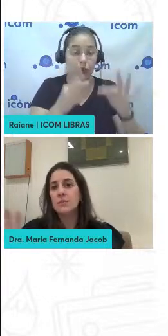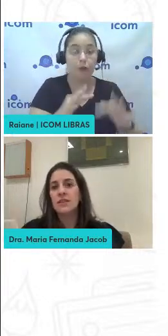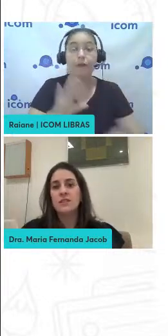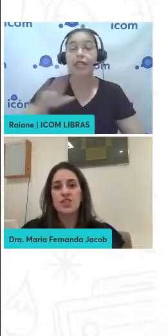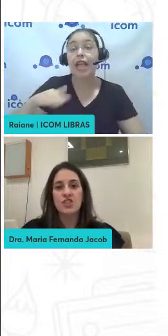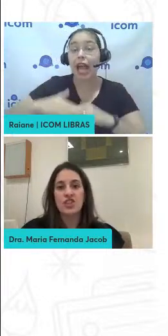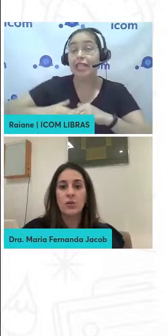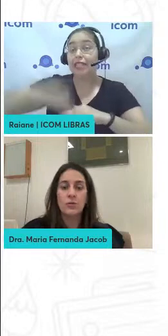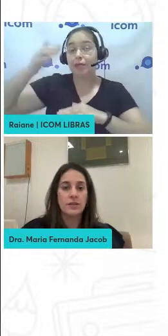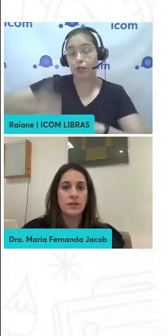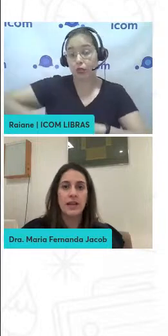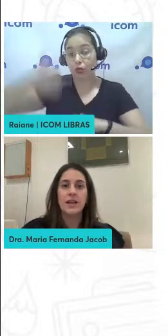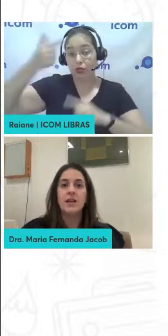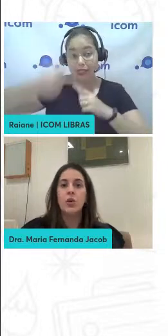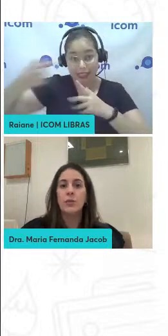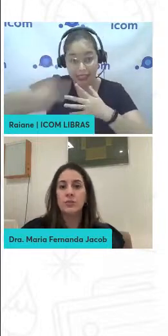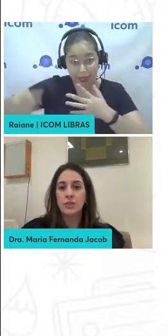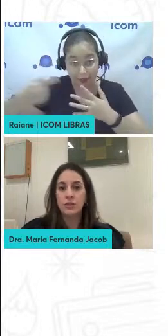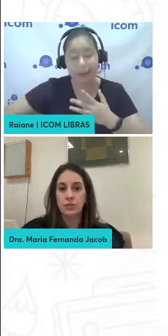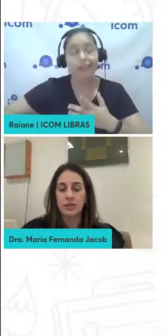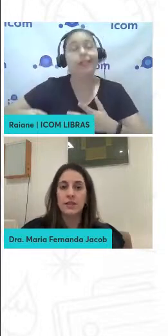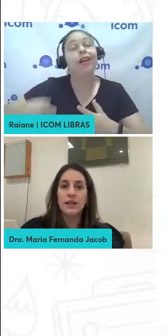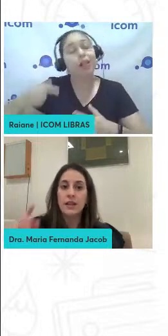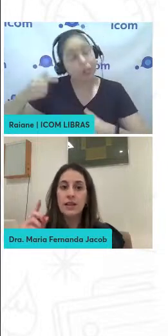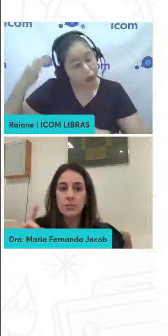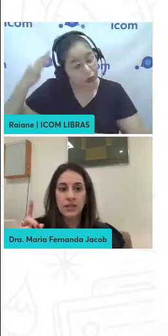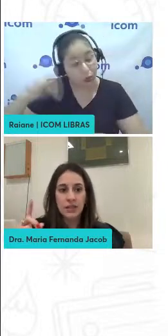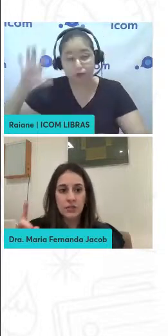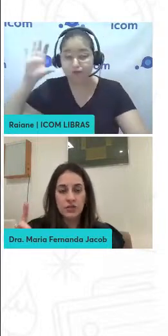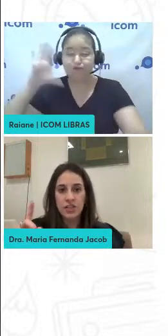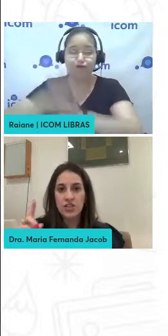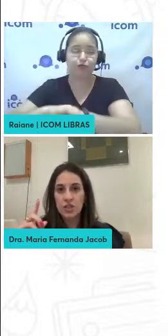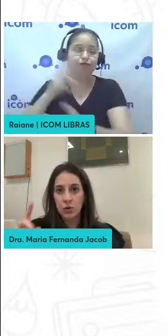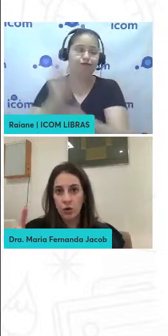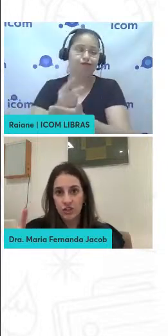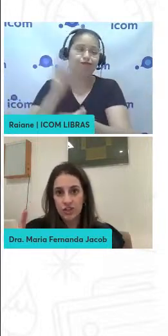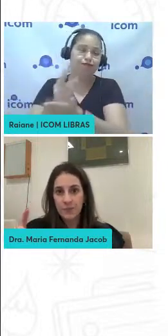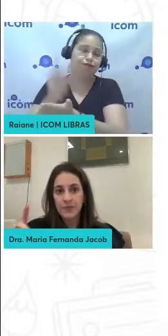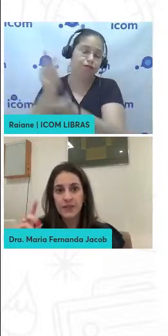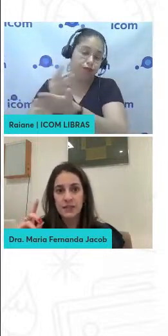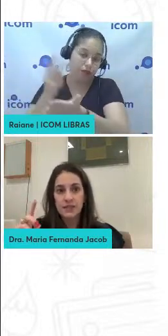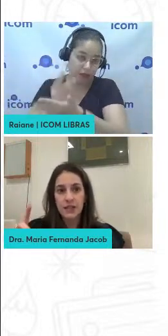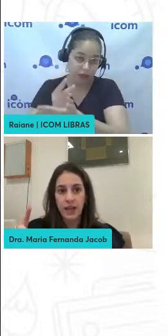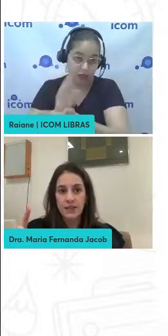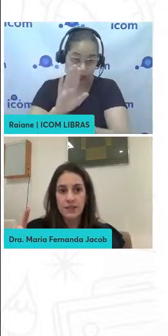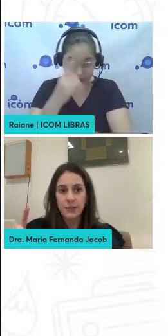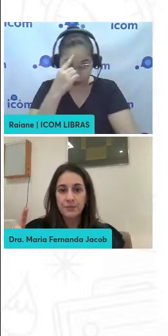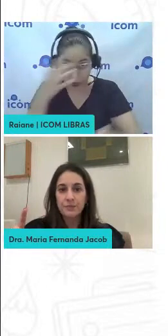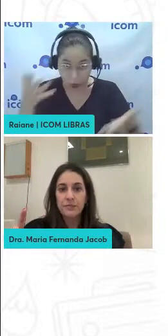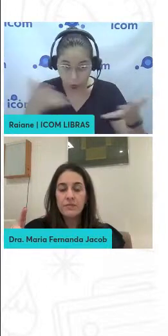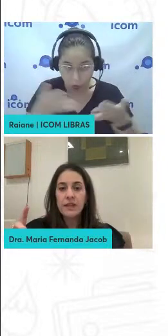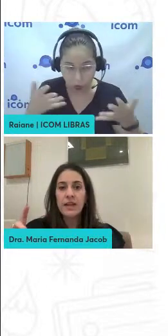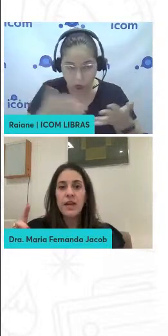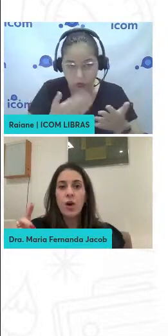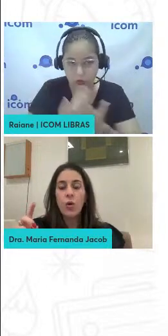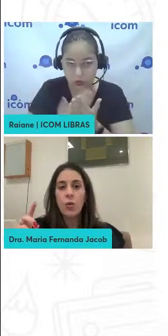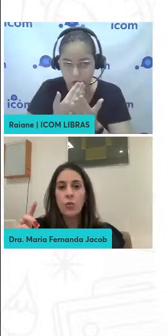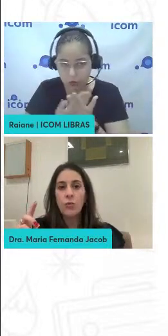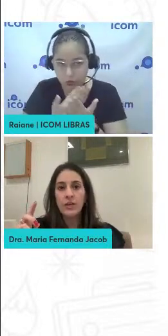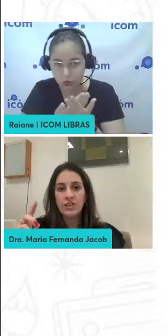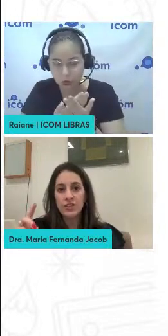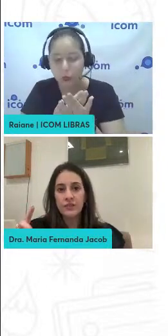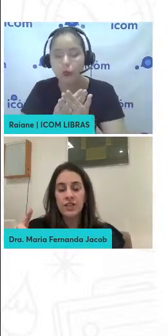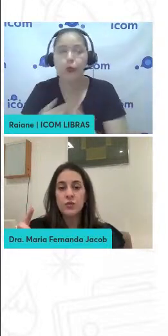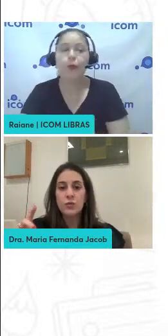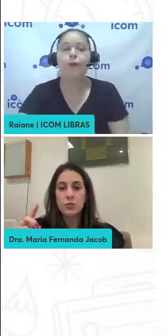12 semanas a gente já considera uma dor crônica. Lembrando, gente, que hoje, na ciência,